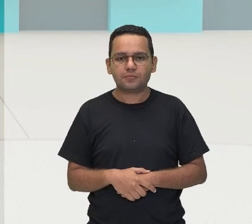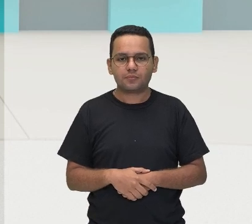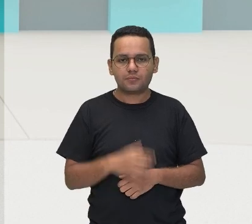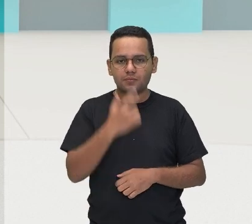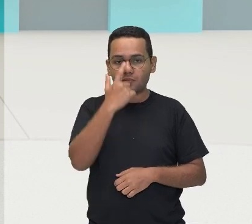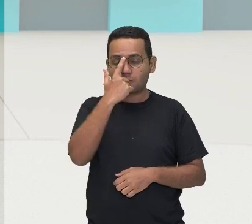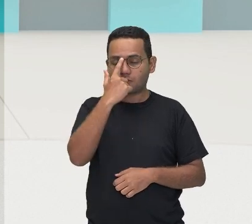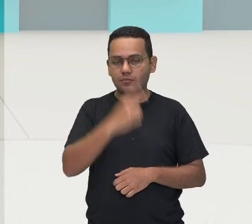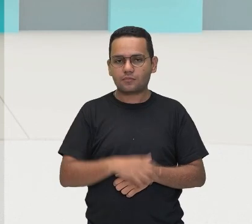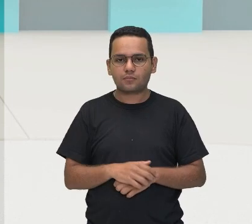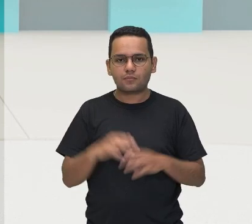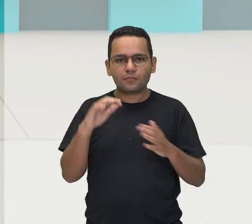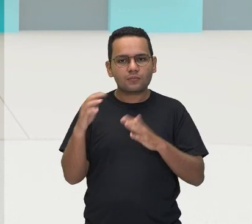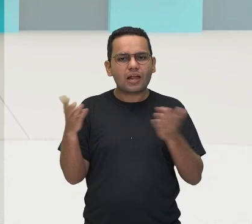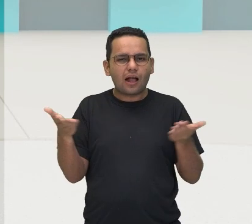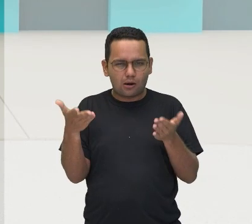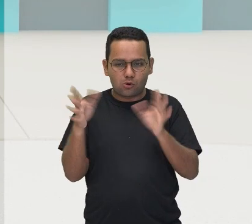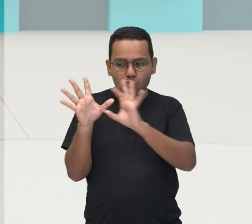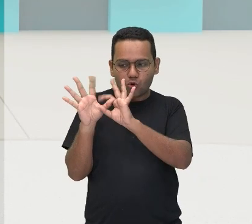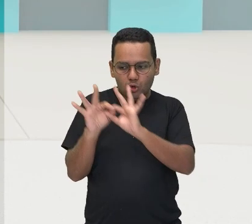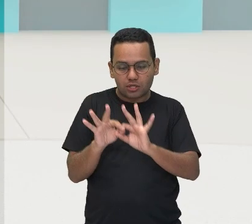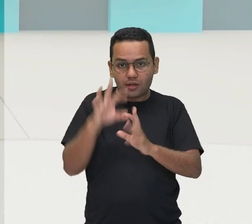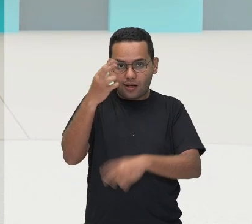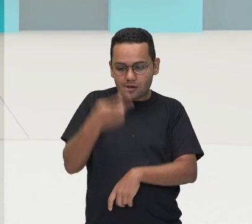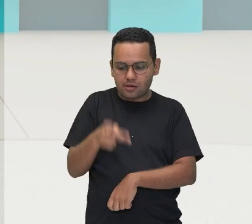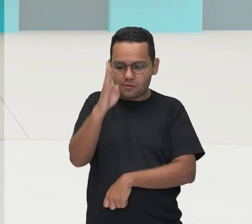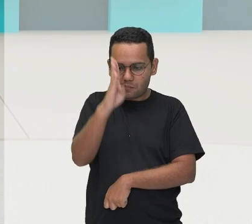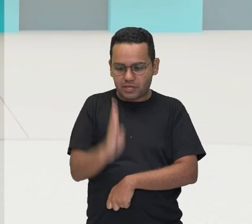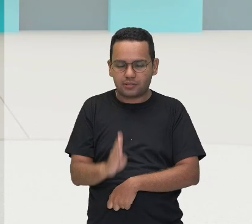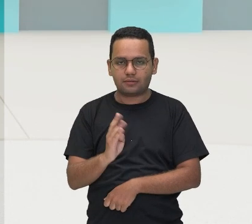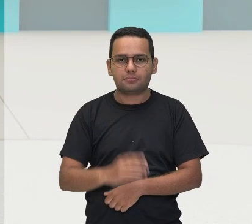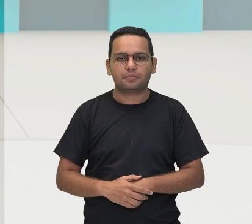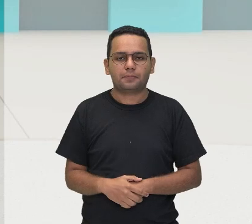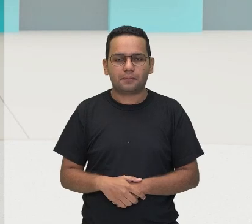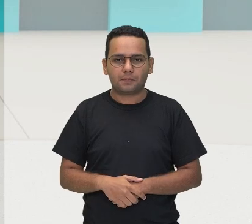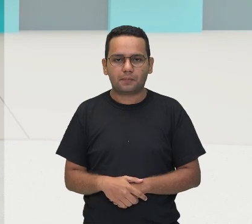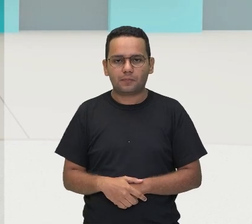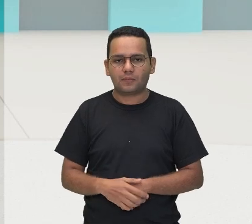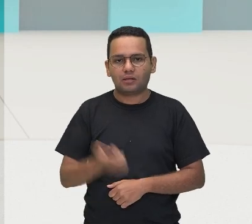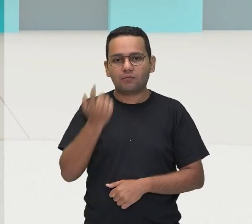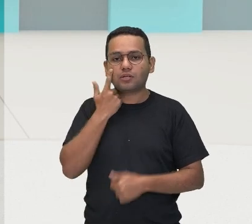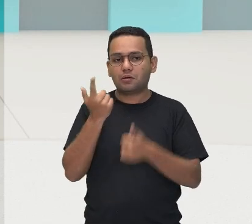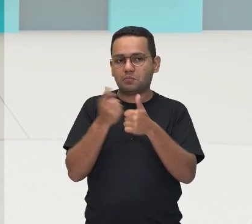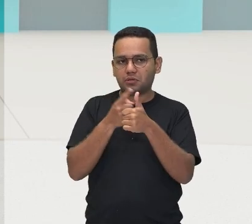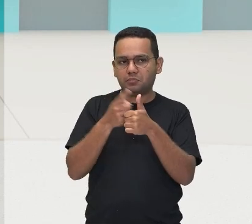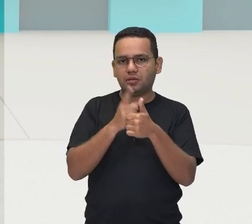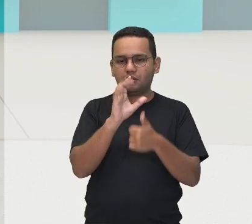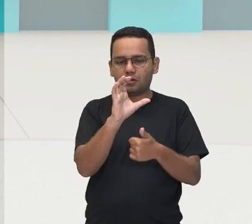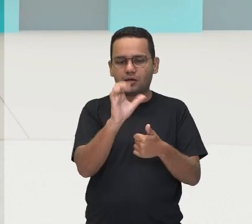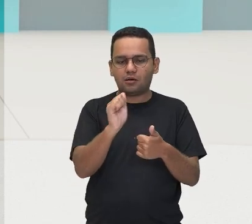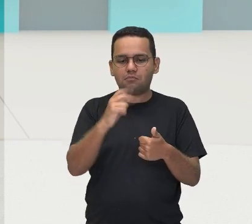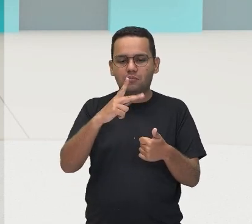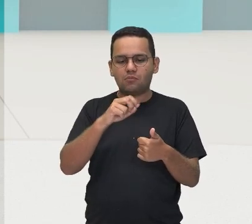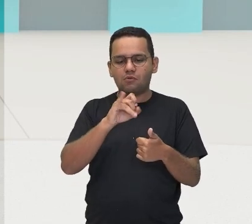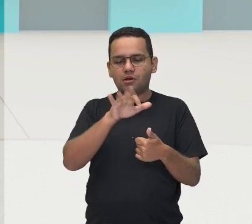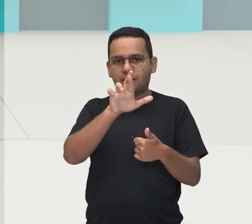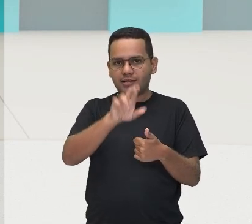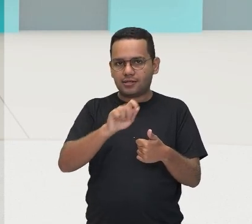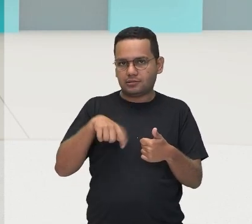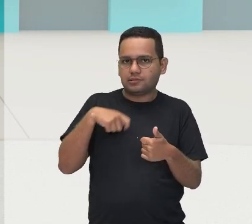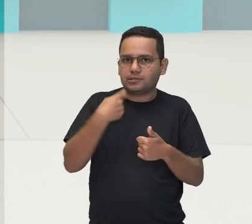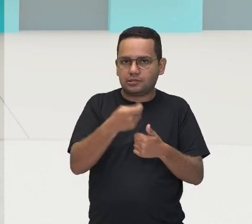luta para o Brasil, trazer mais para perto da nossa realidade. A começar pela capoeira. Então,